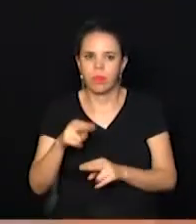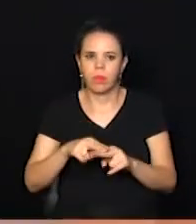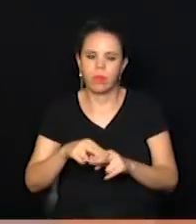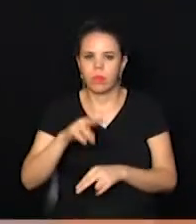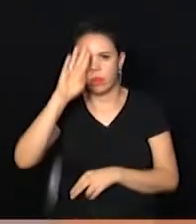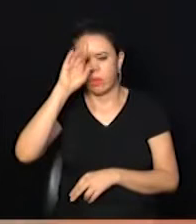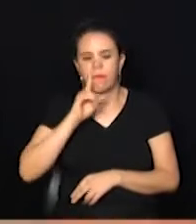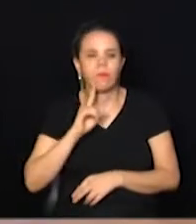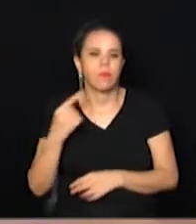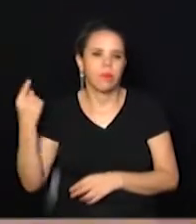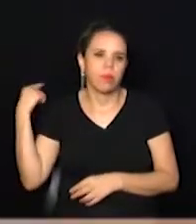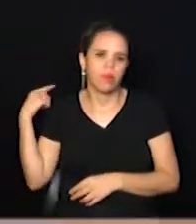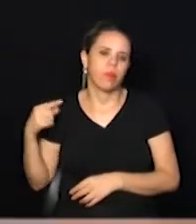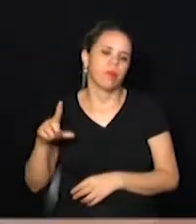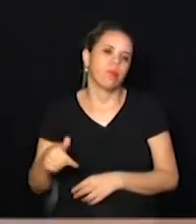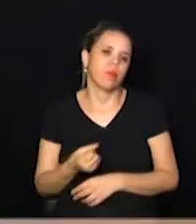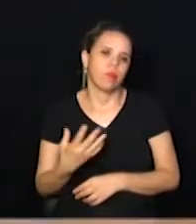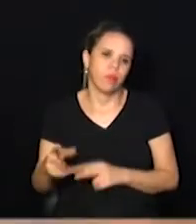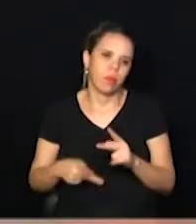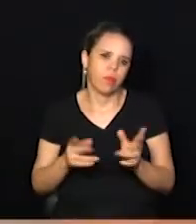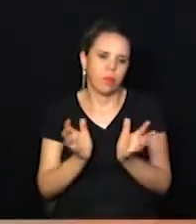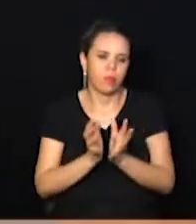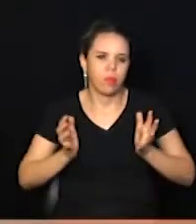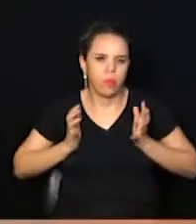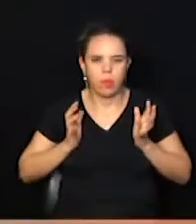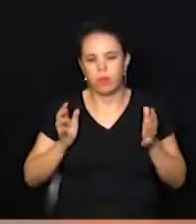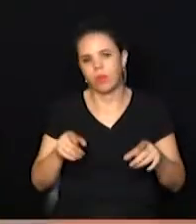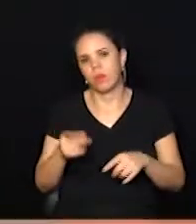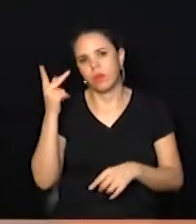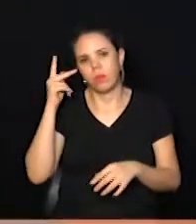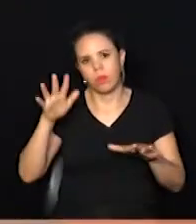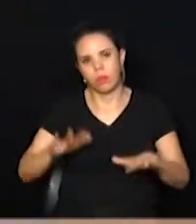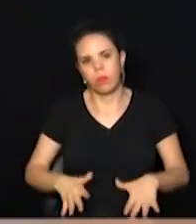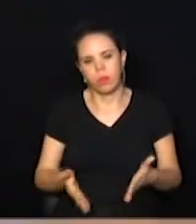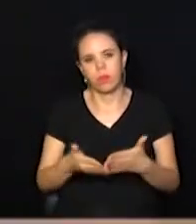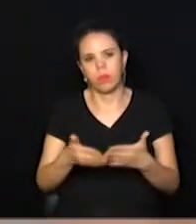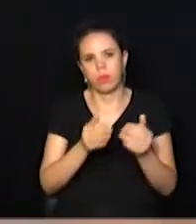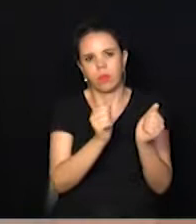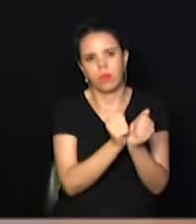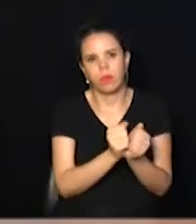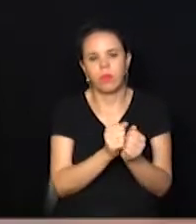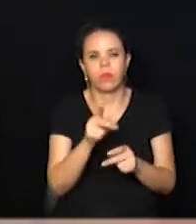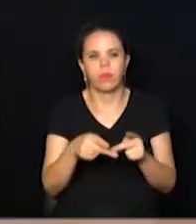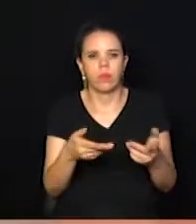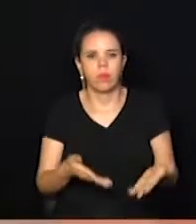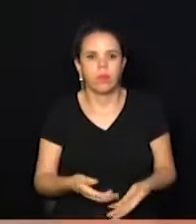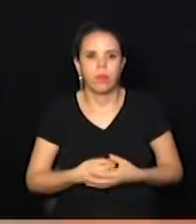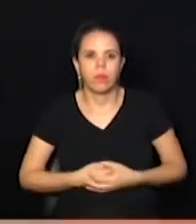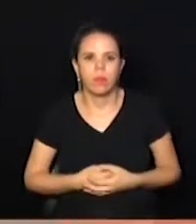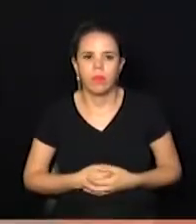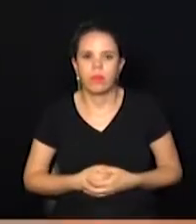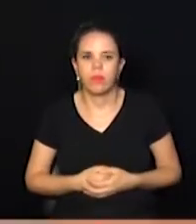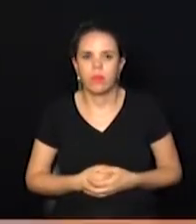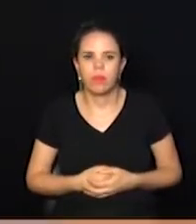amarela. As elites foram para São Paulo e ficaram aqui os escravos, os descendentes de escravos, né, Carlão?